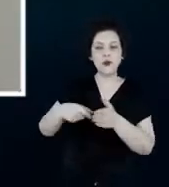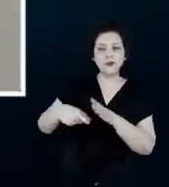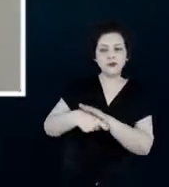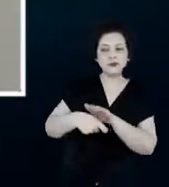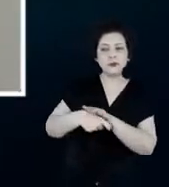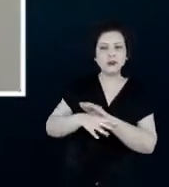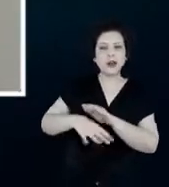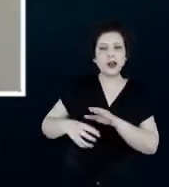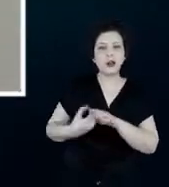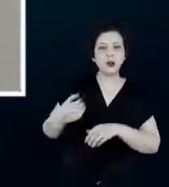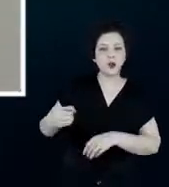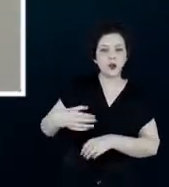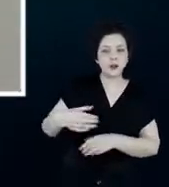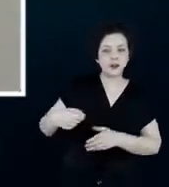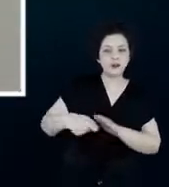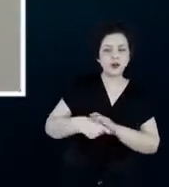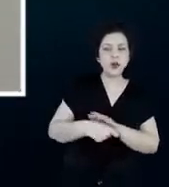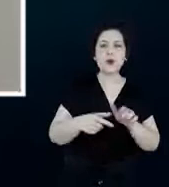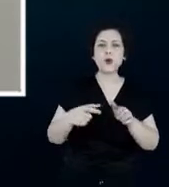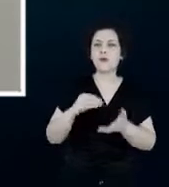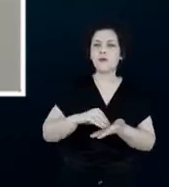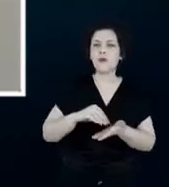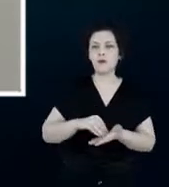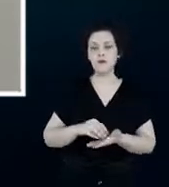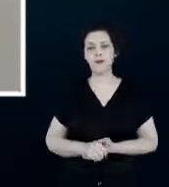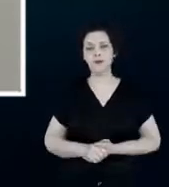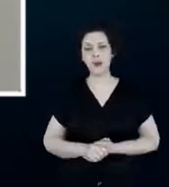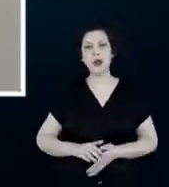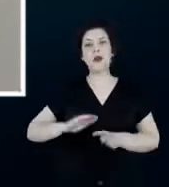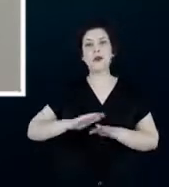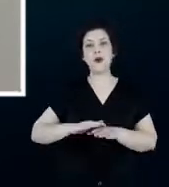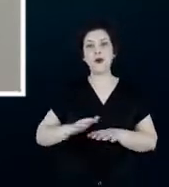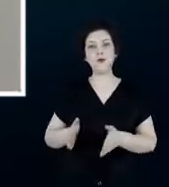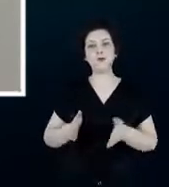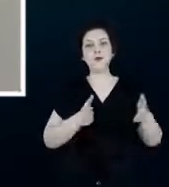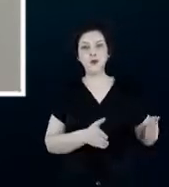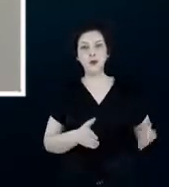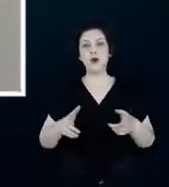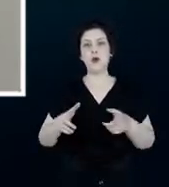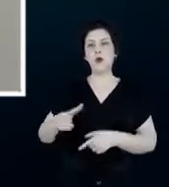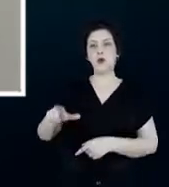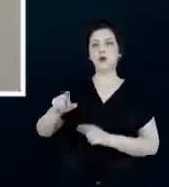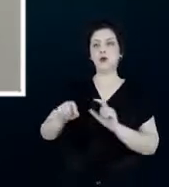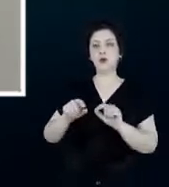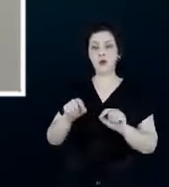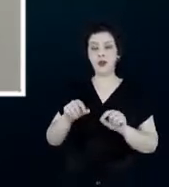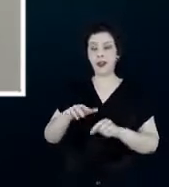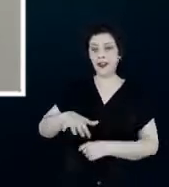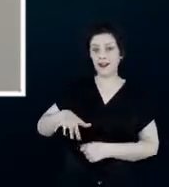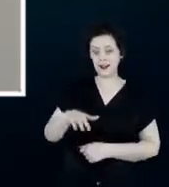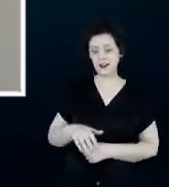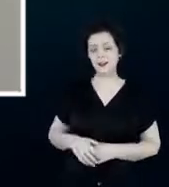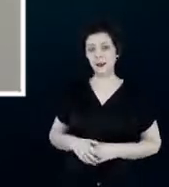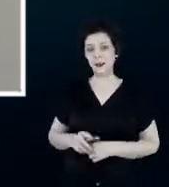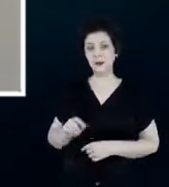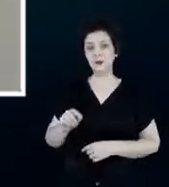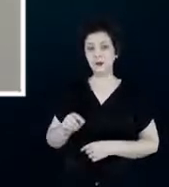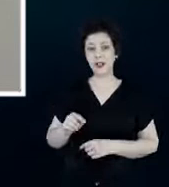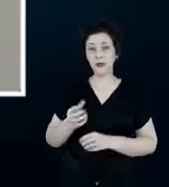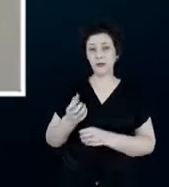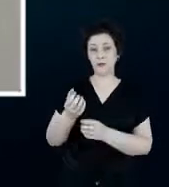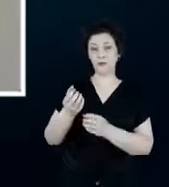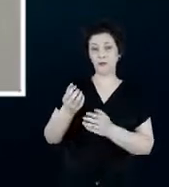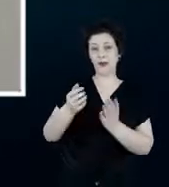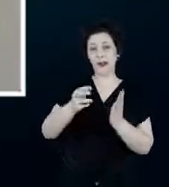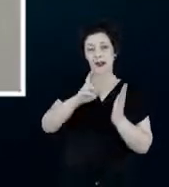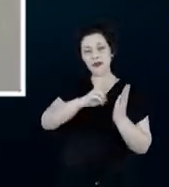inovação, e aí tem um outro lado, né, desse grupo, dessa estrutura de governança que a gente vai olhar, que é parte de base de dados. Então, a